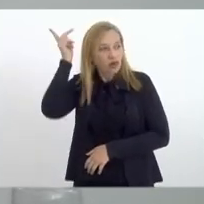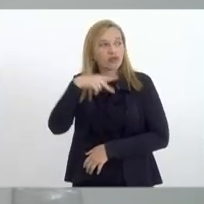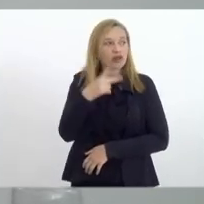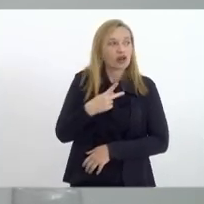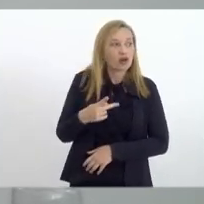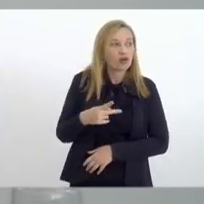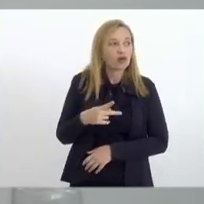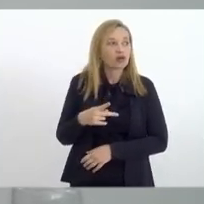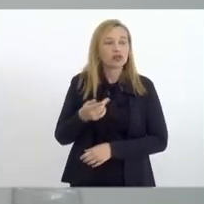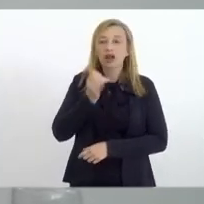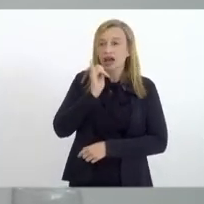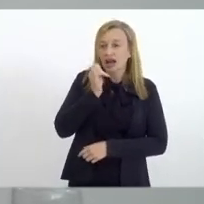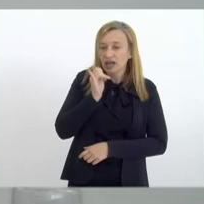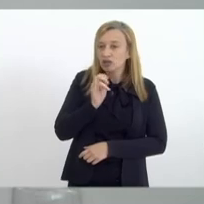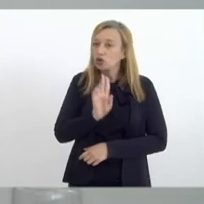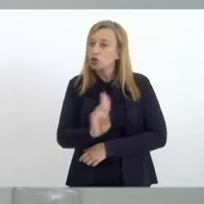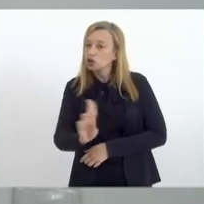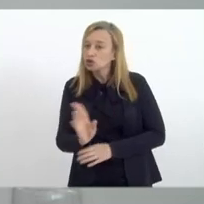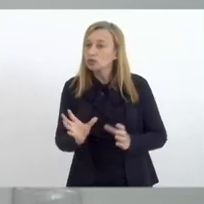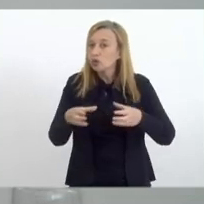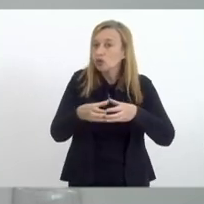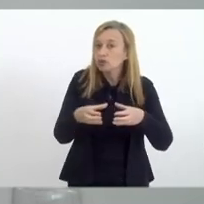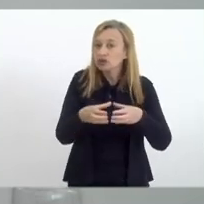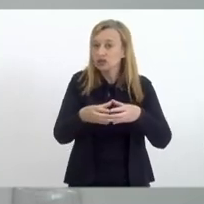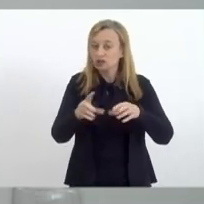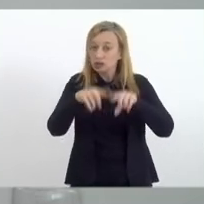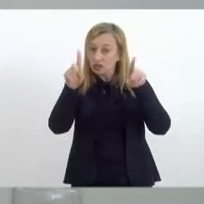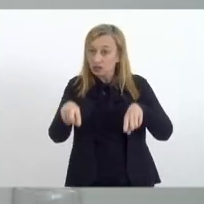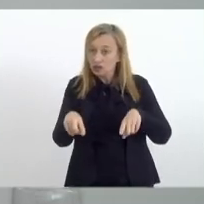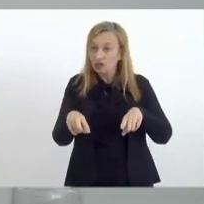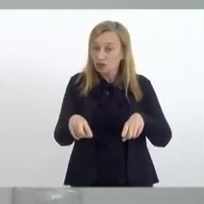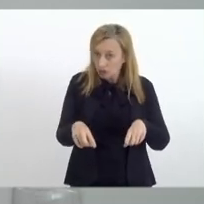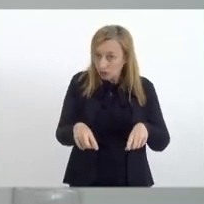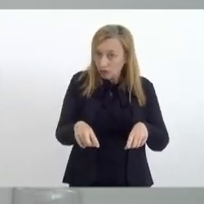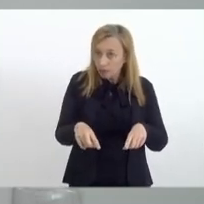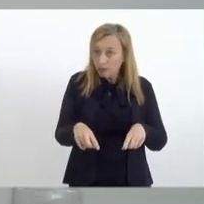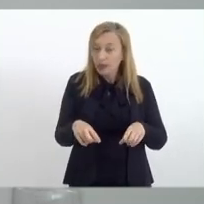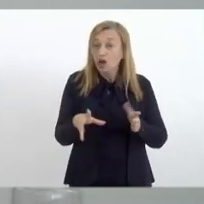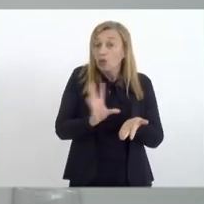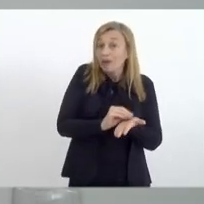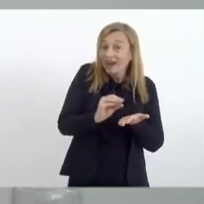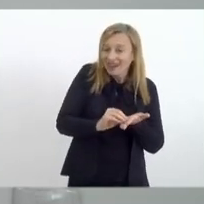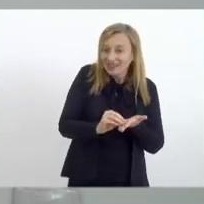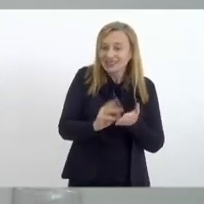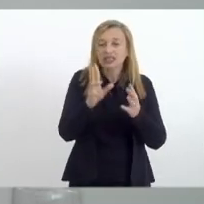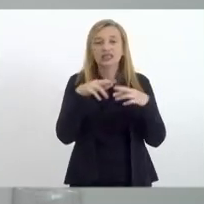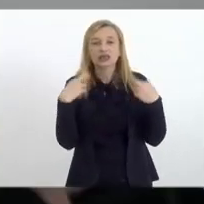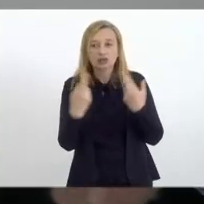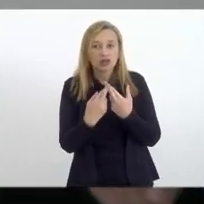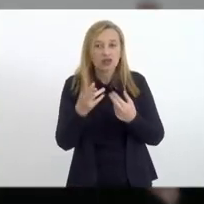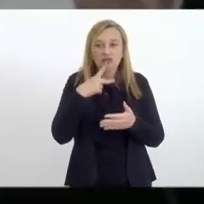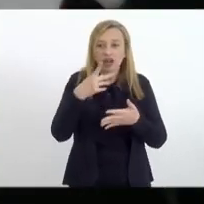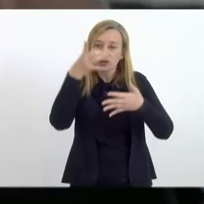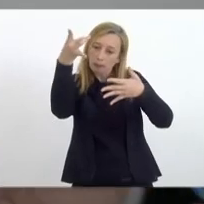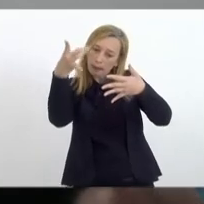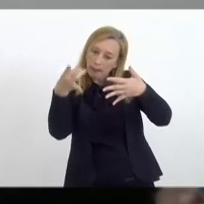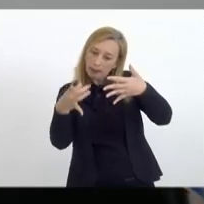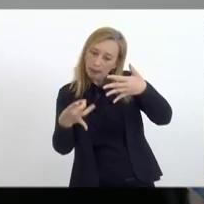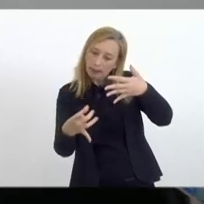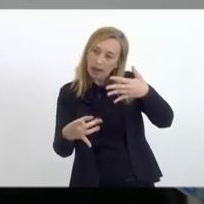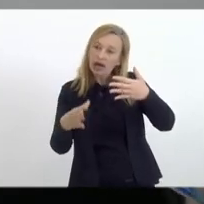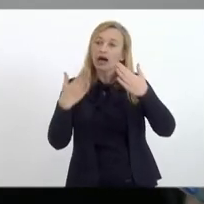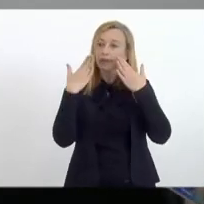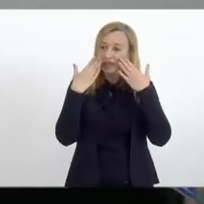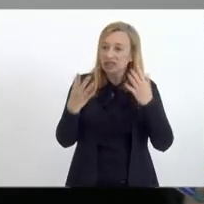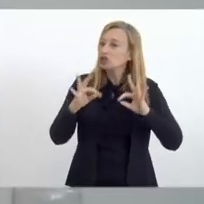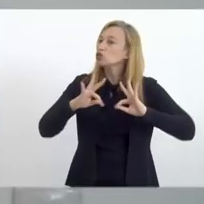a gente faça um relatório em nome da Comissão de Servidores, um extrato, uma ata dessa reunião, comentando as abordagens que foram feitas, as apresentações